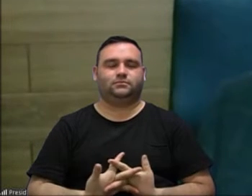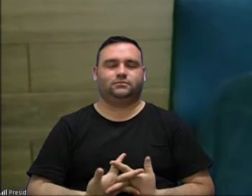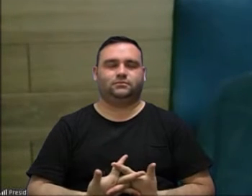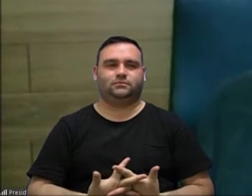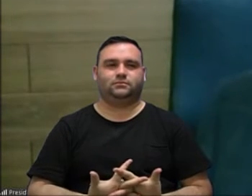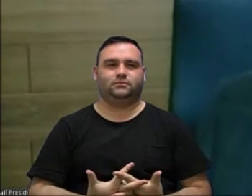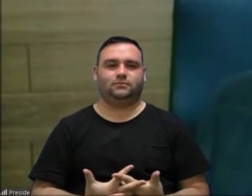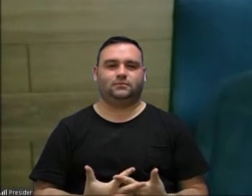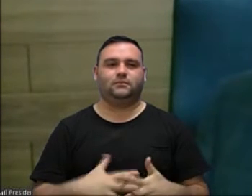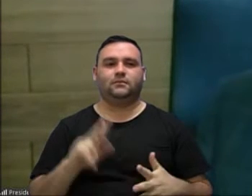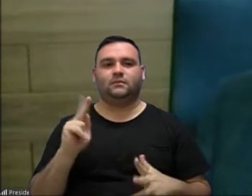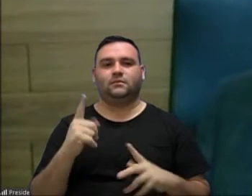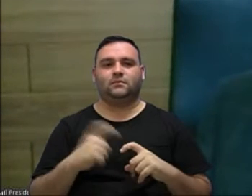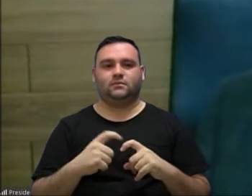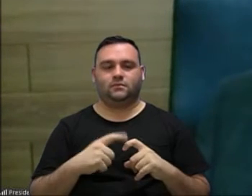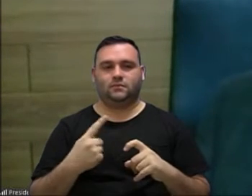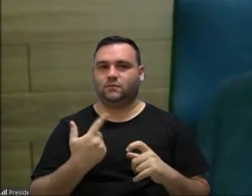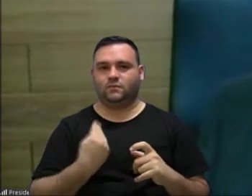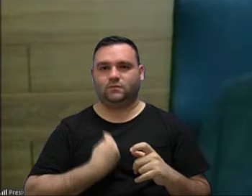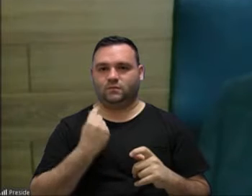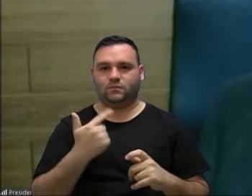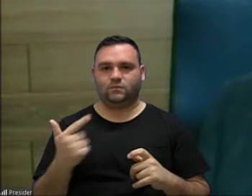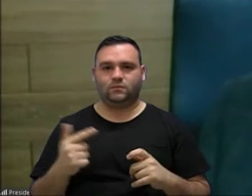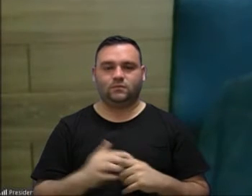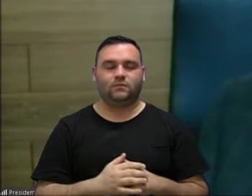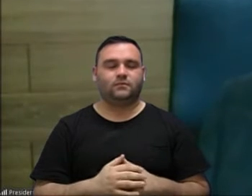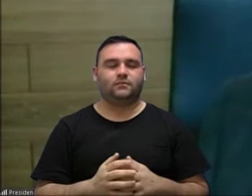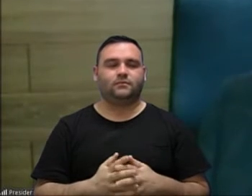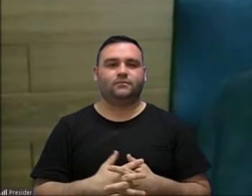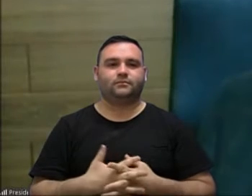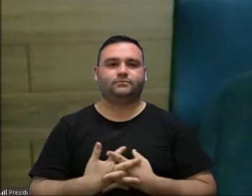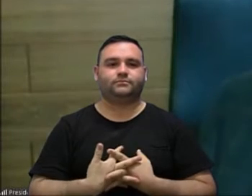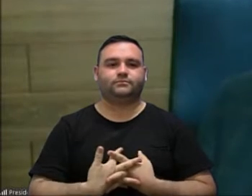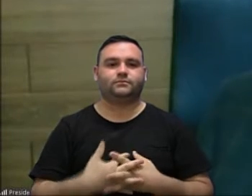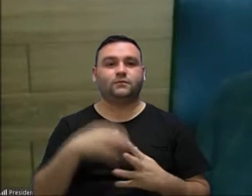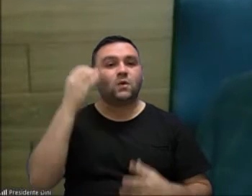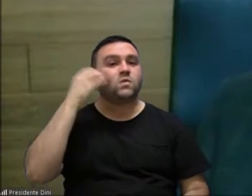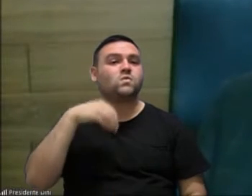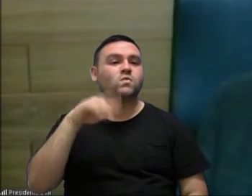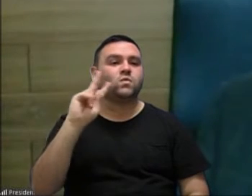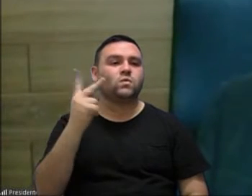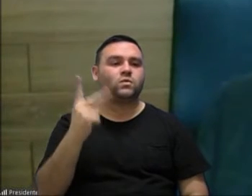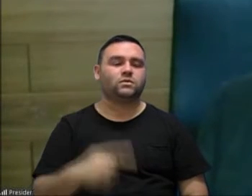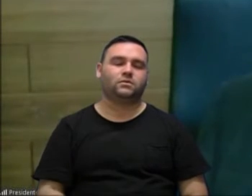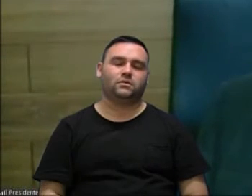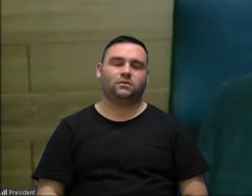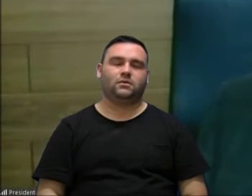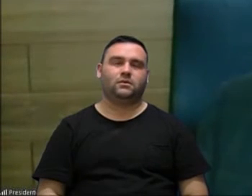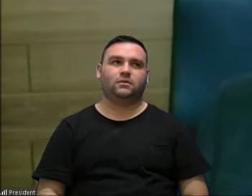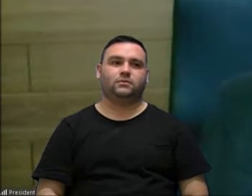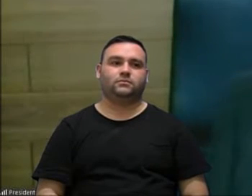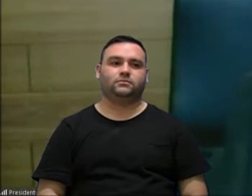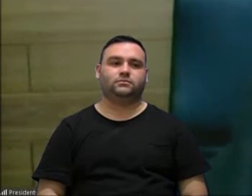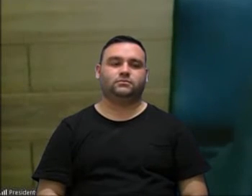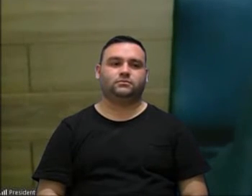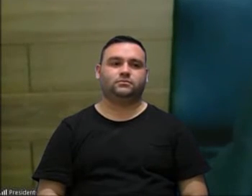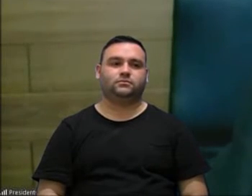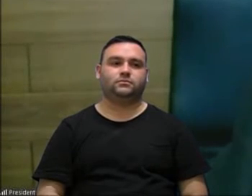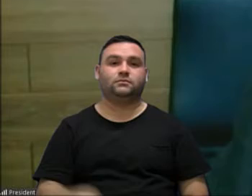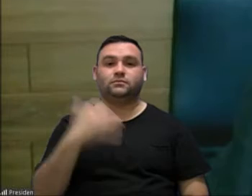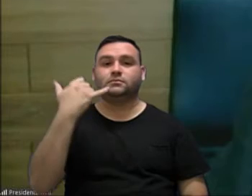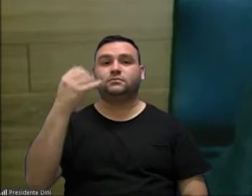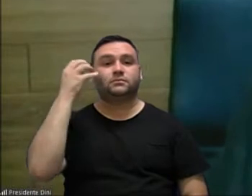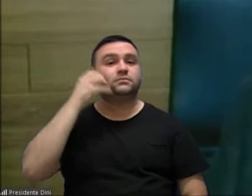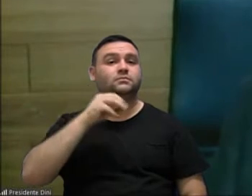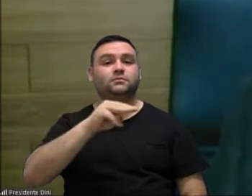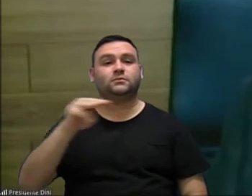ele brasileiro está ausente Hudson Puccini liga no Cabinete do